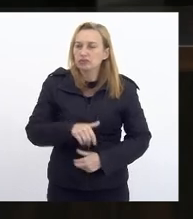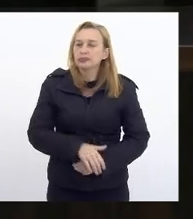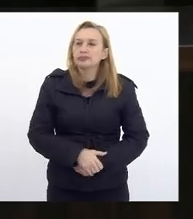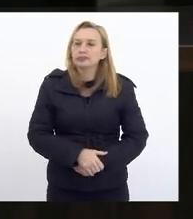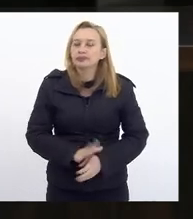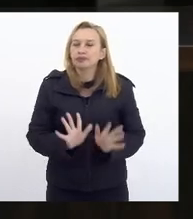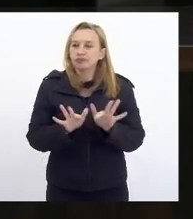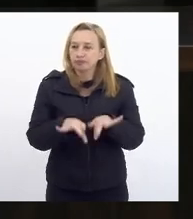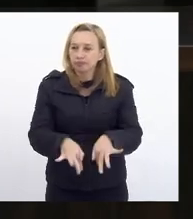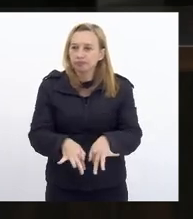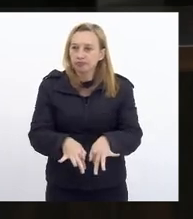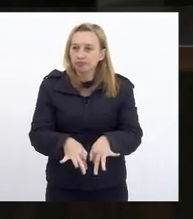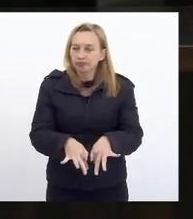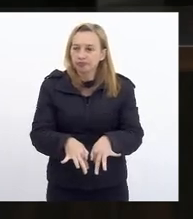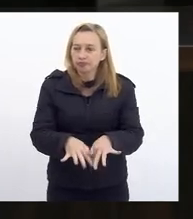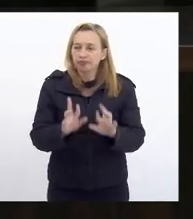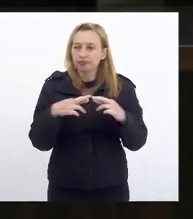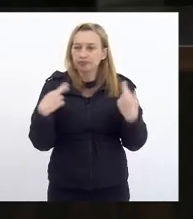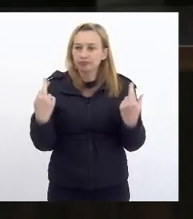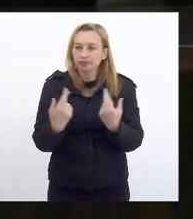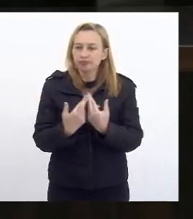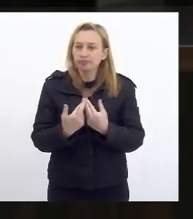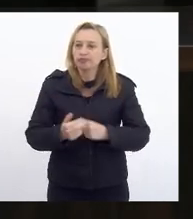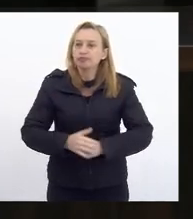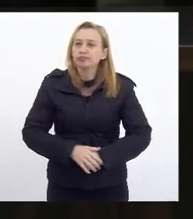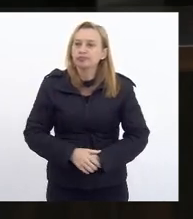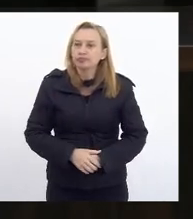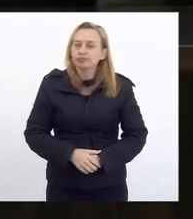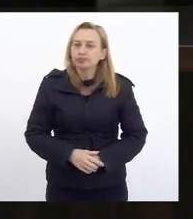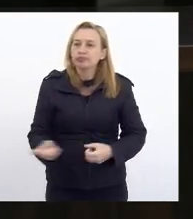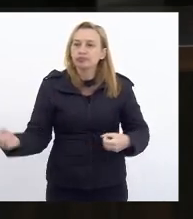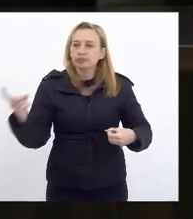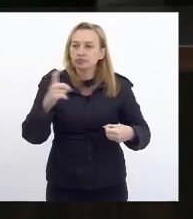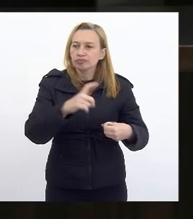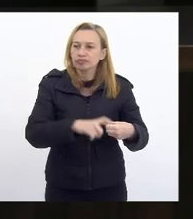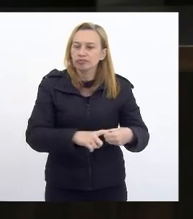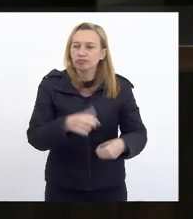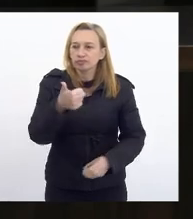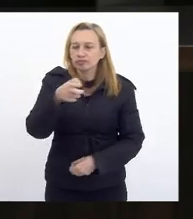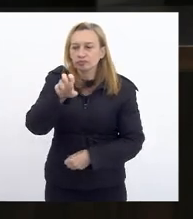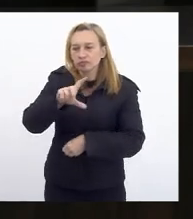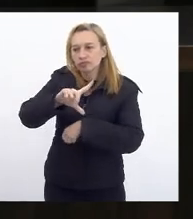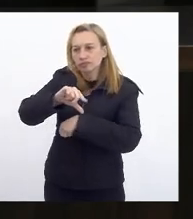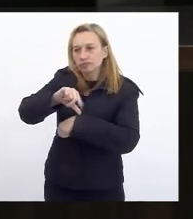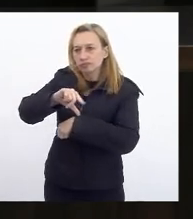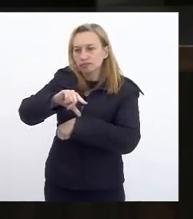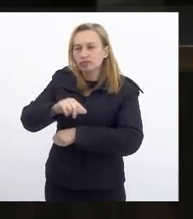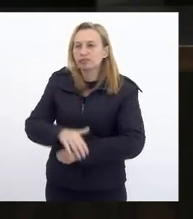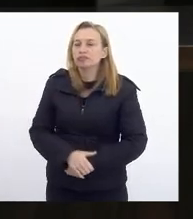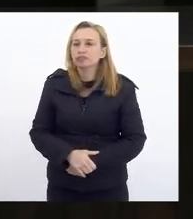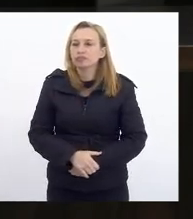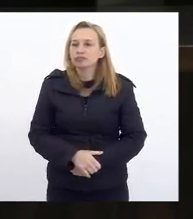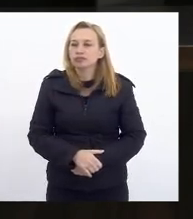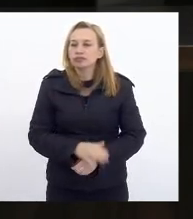está suspensa a sessão. Retornaremos às 15 horas